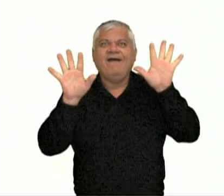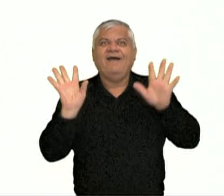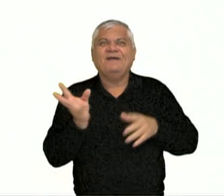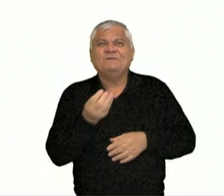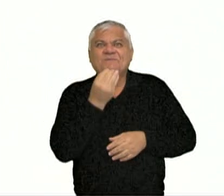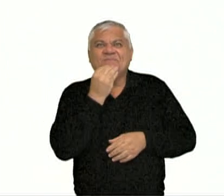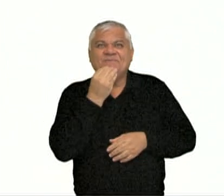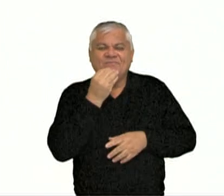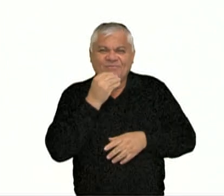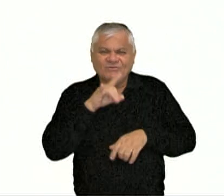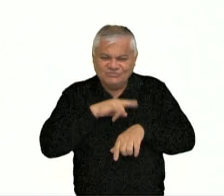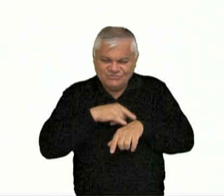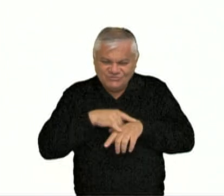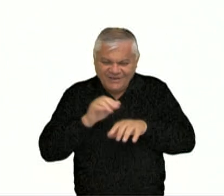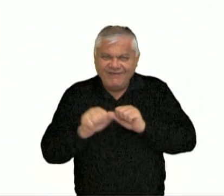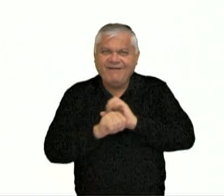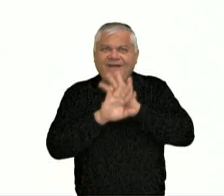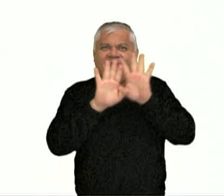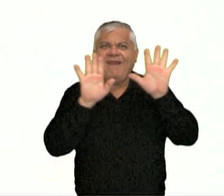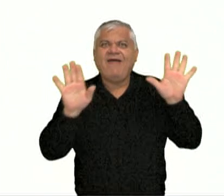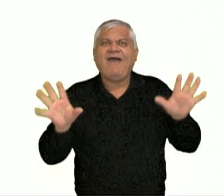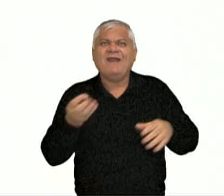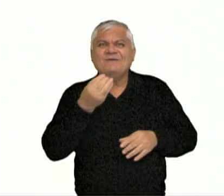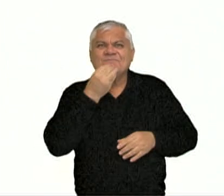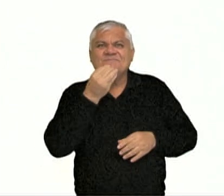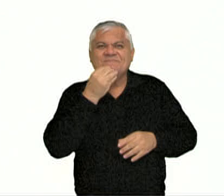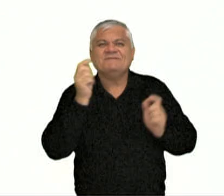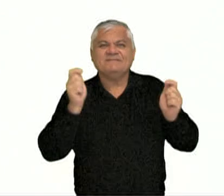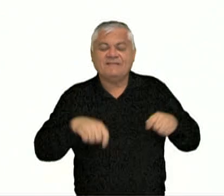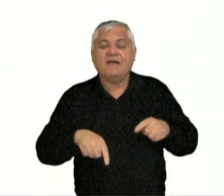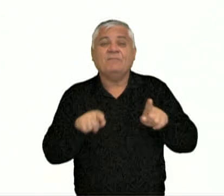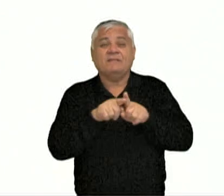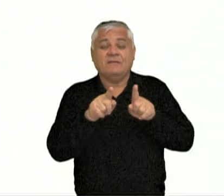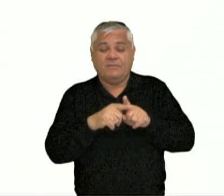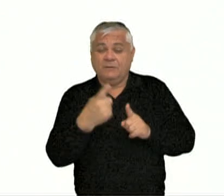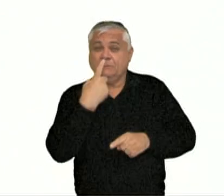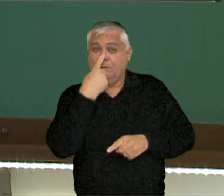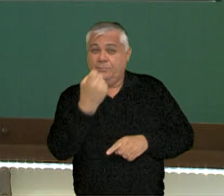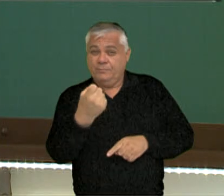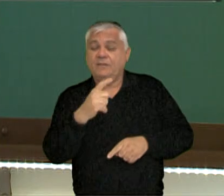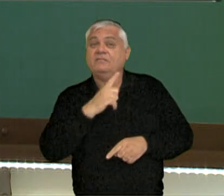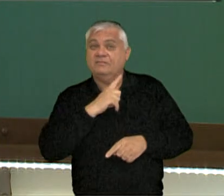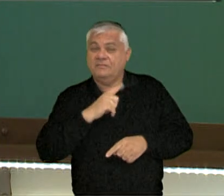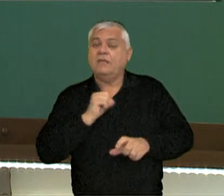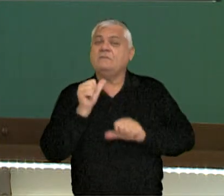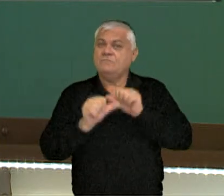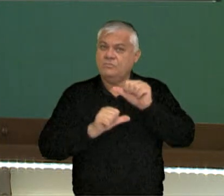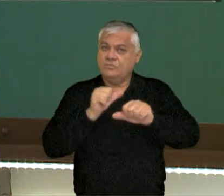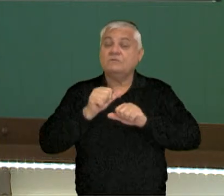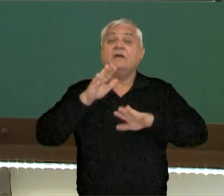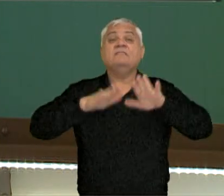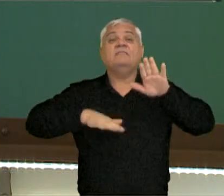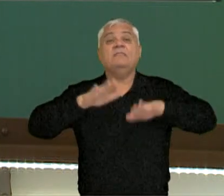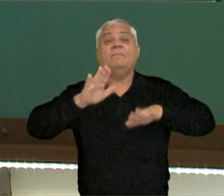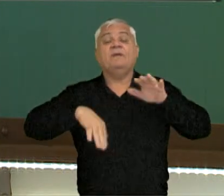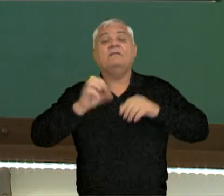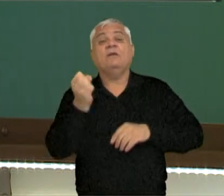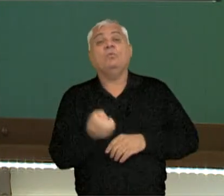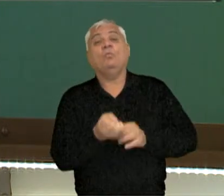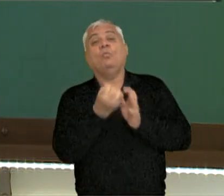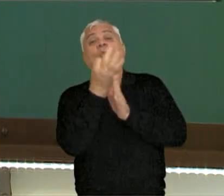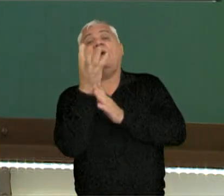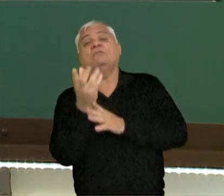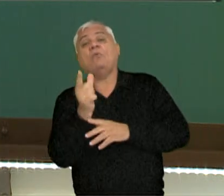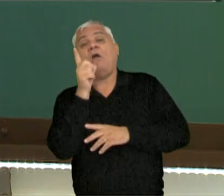também sofrer variações não só na cor, mas também no odor, no cheiro, de acordo com a quantidade de água que a pessoa